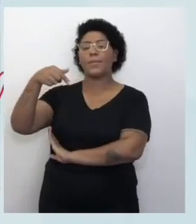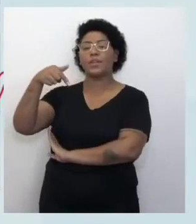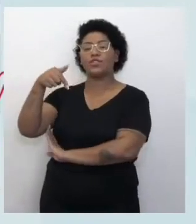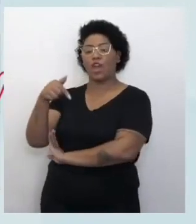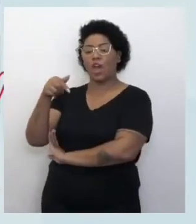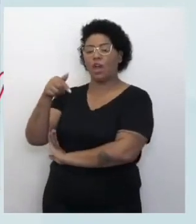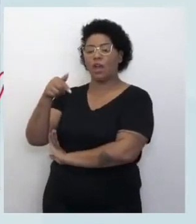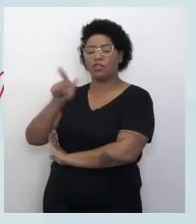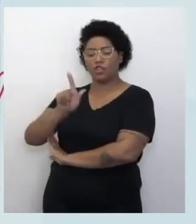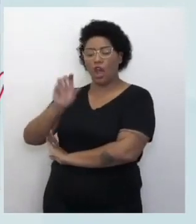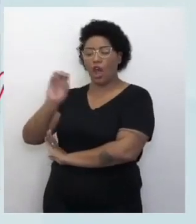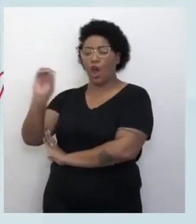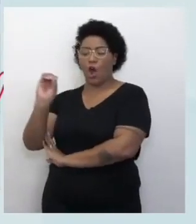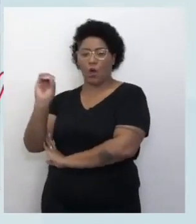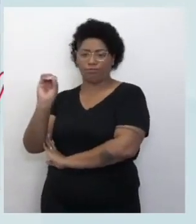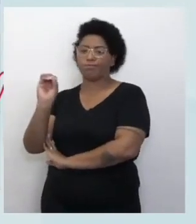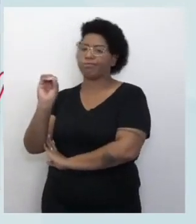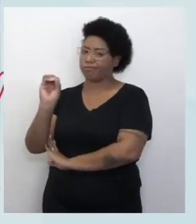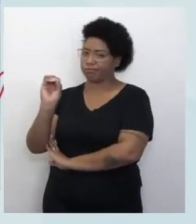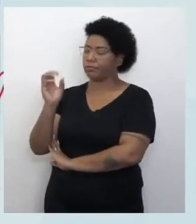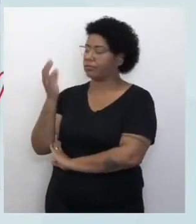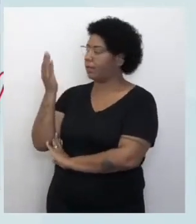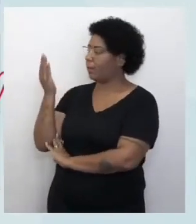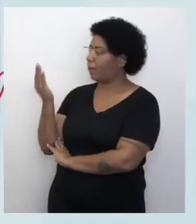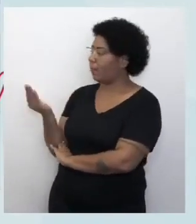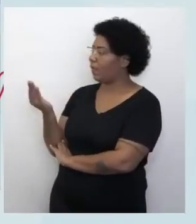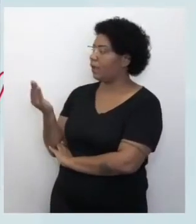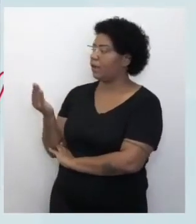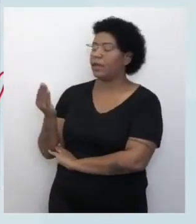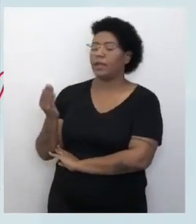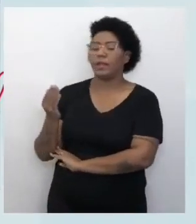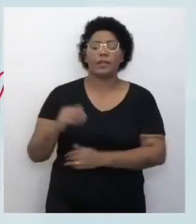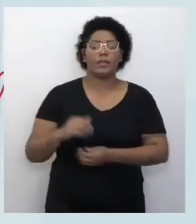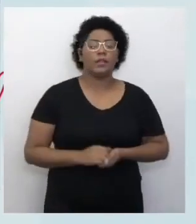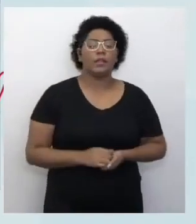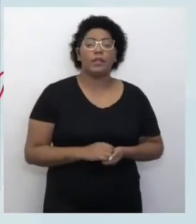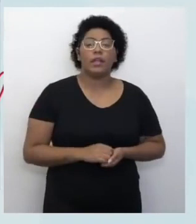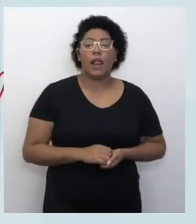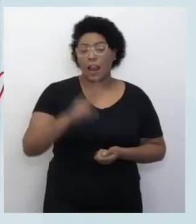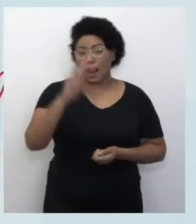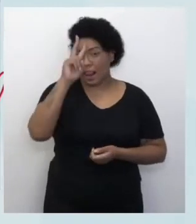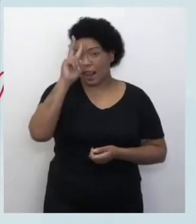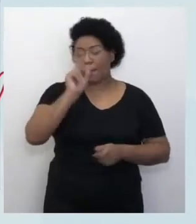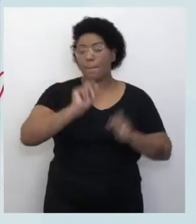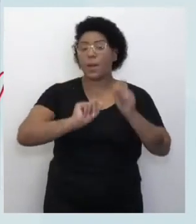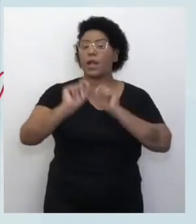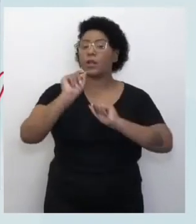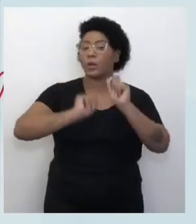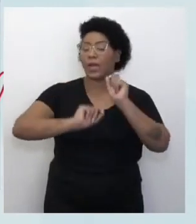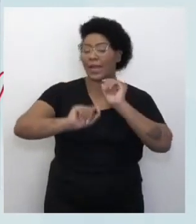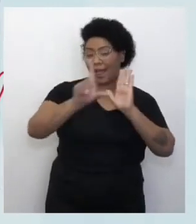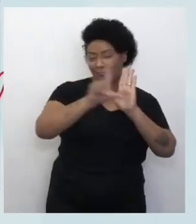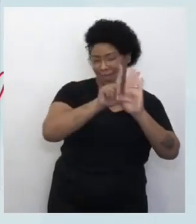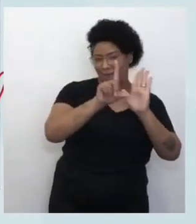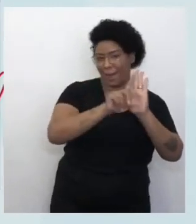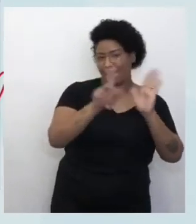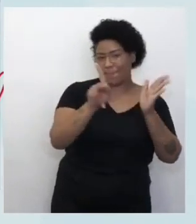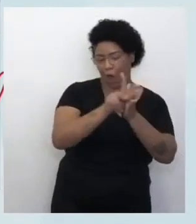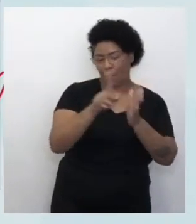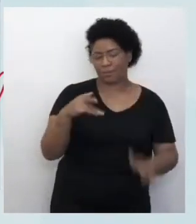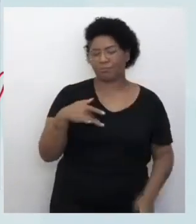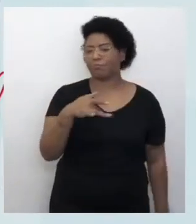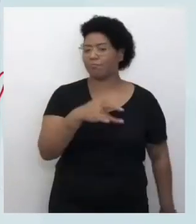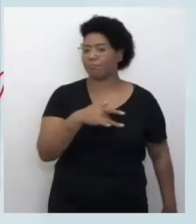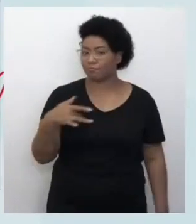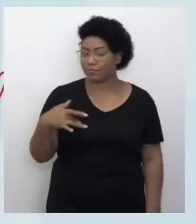MgO, que é o óxido de magnésio. Então, lembrando lá da lei de Lavoisier, a massa